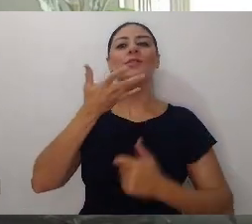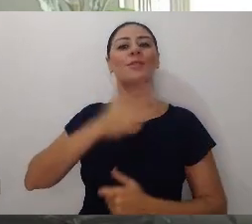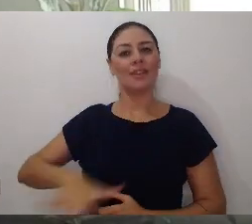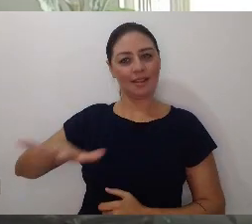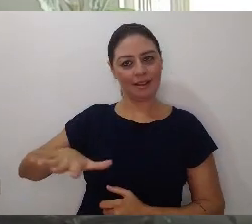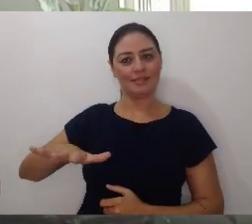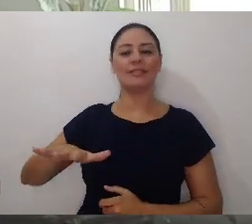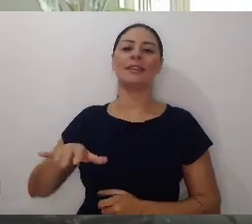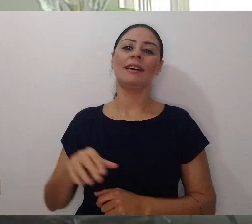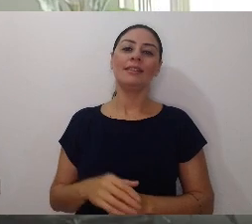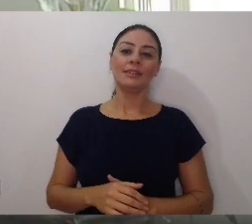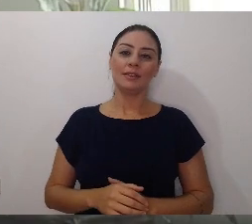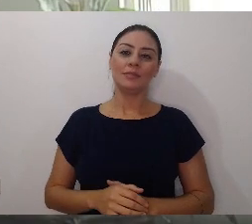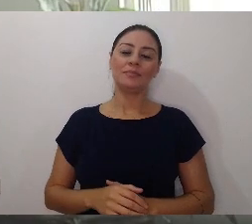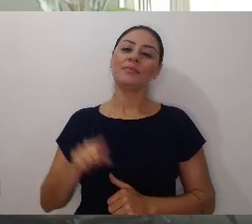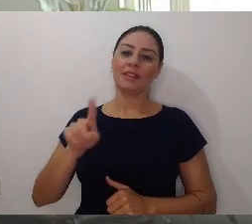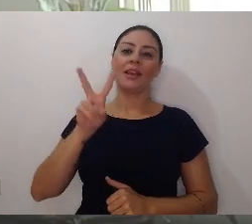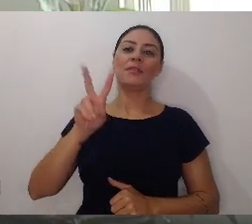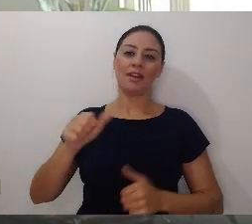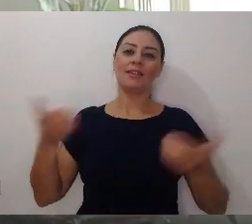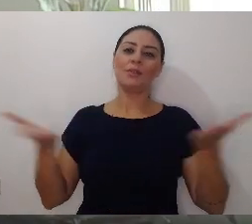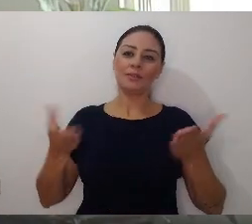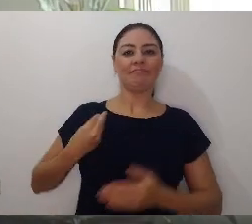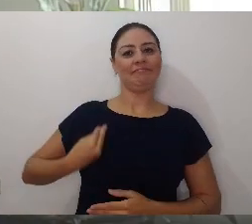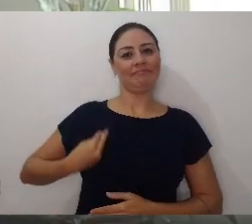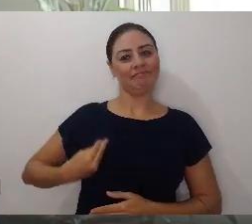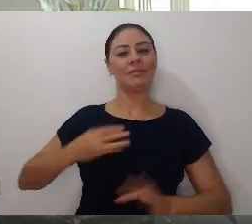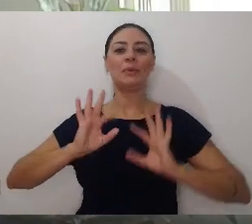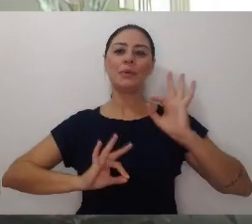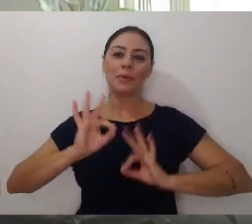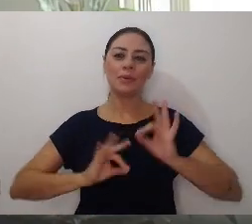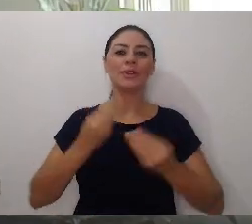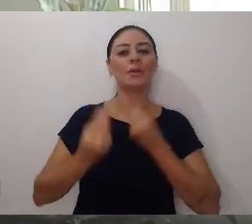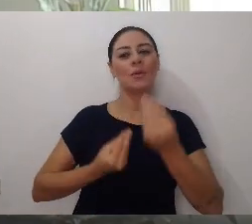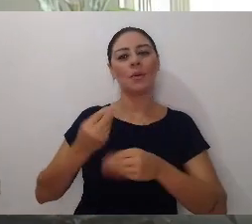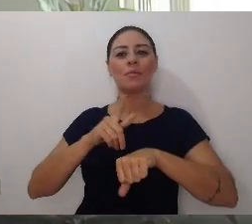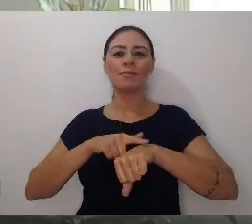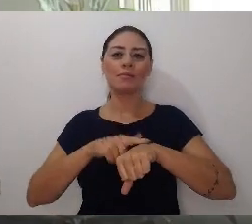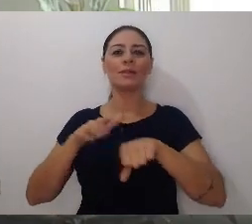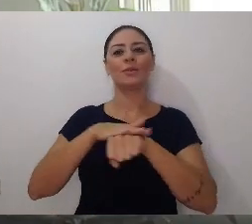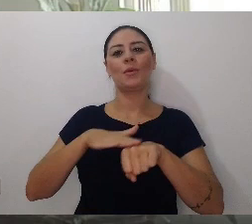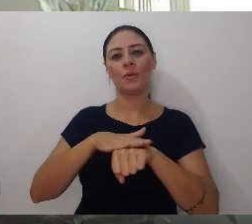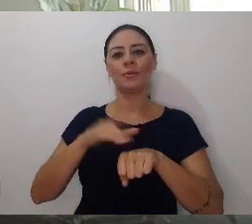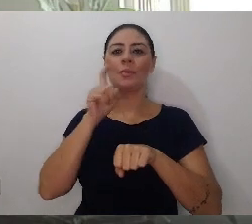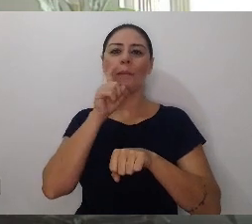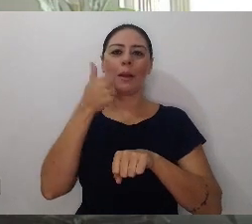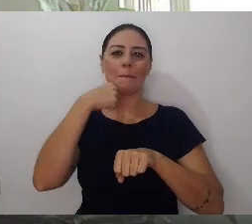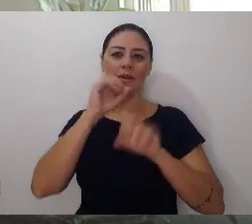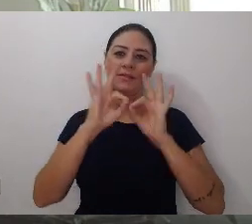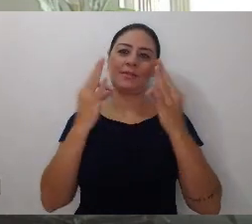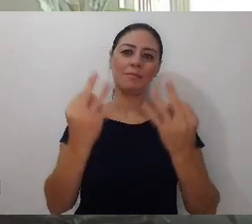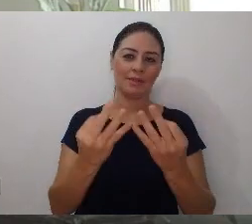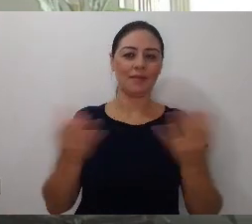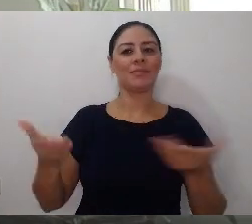médica pediatra, né? E vai estar aqui com a gente para estar organizando esse momento, essa conversa